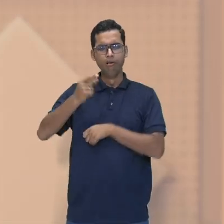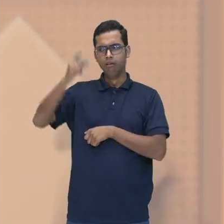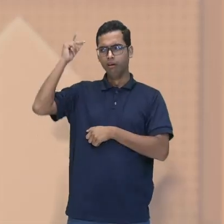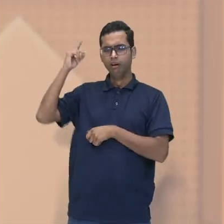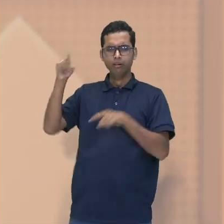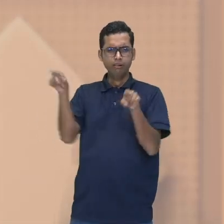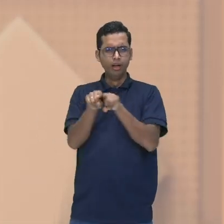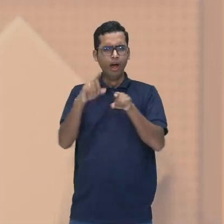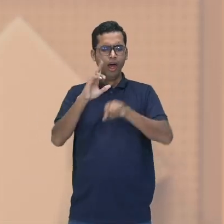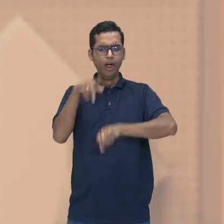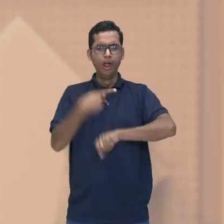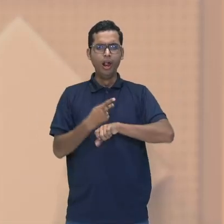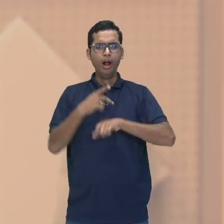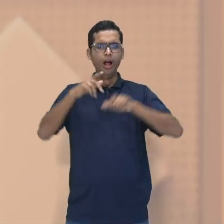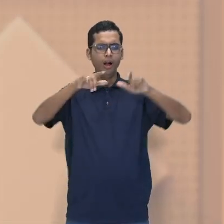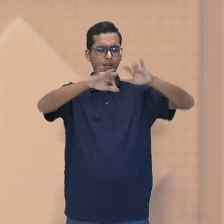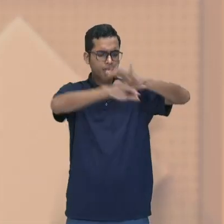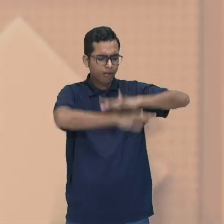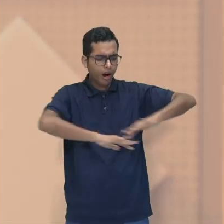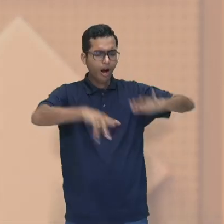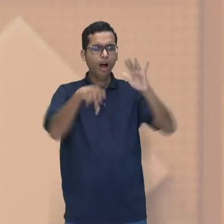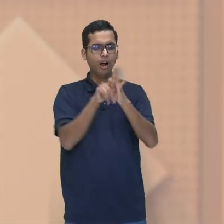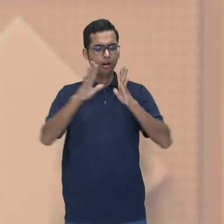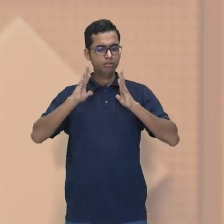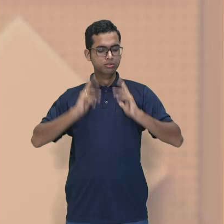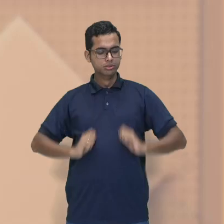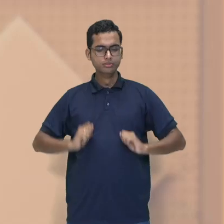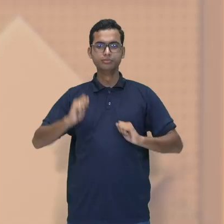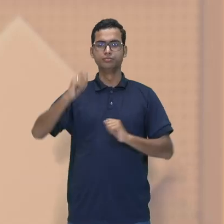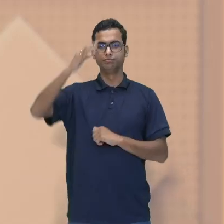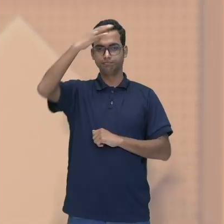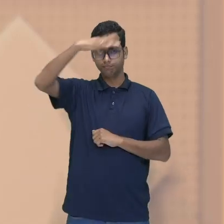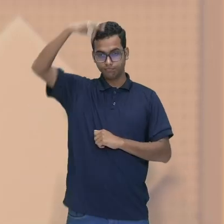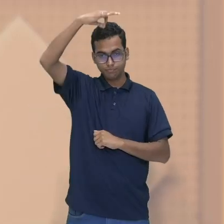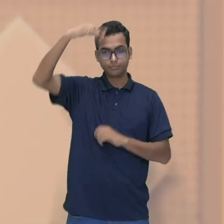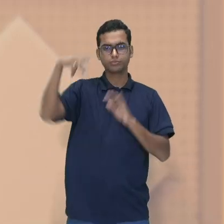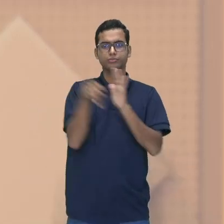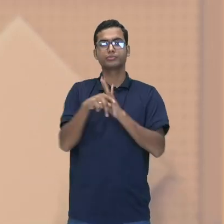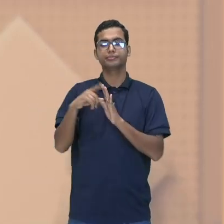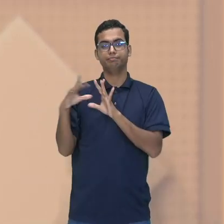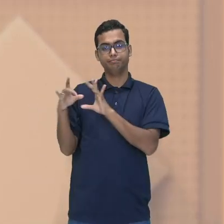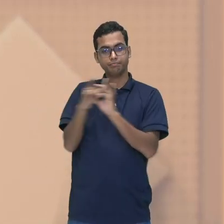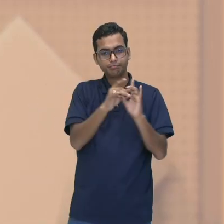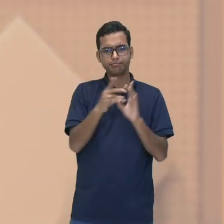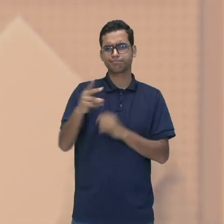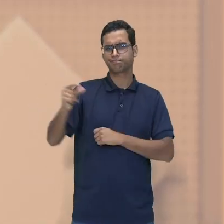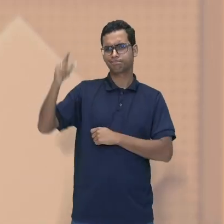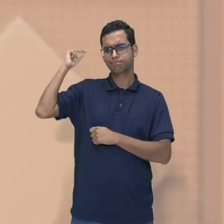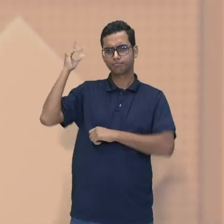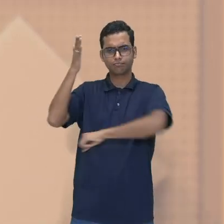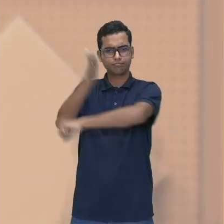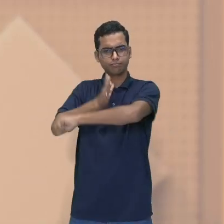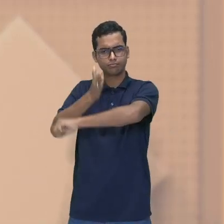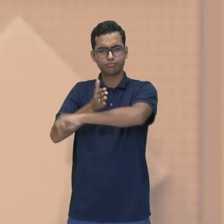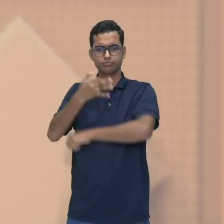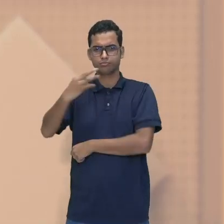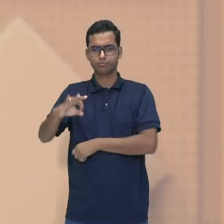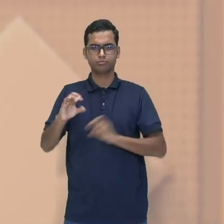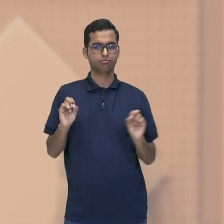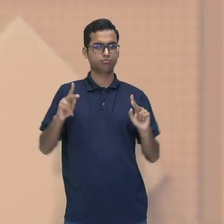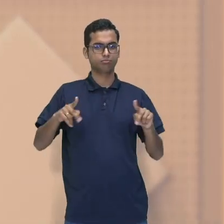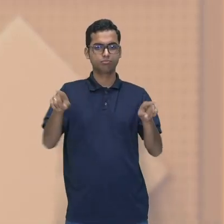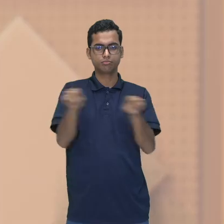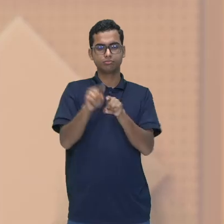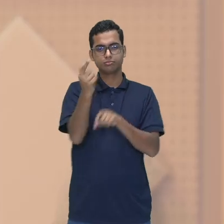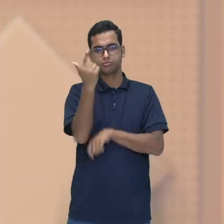limpeza e de purificação espiritual. Mas lembrando, tá? Isso é no contexto da Idade da Idade Média, ok? Outra situação que